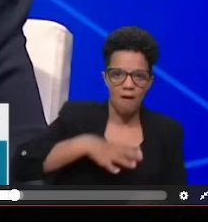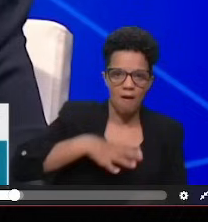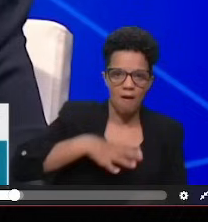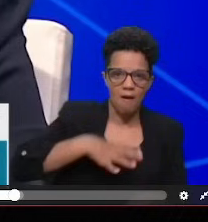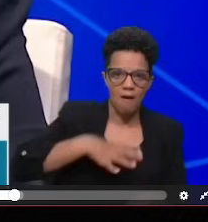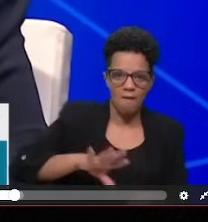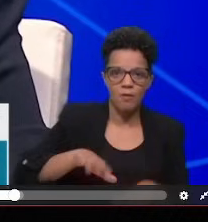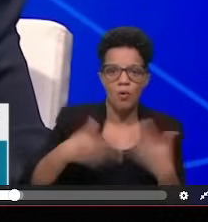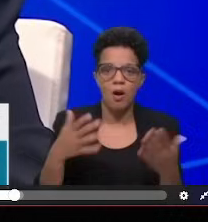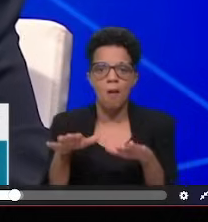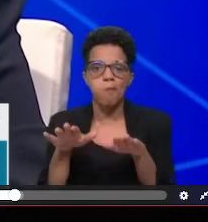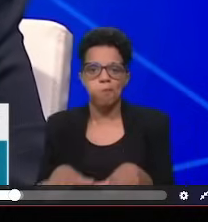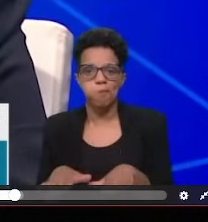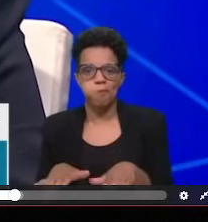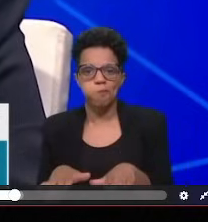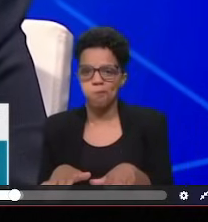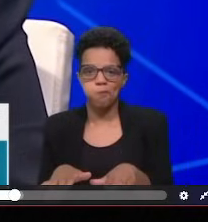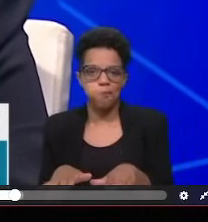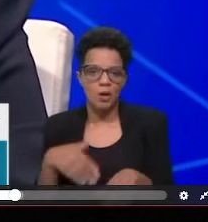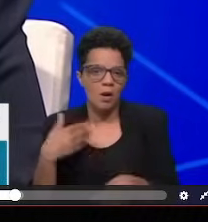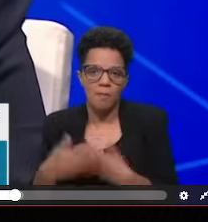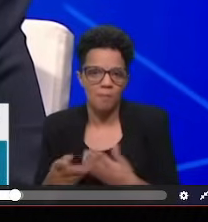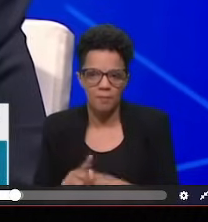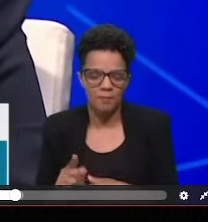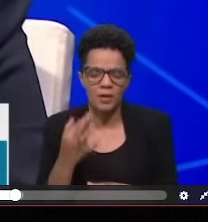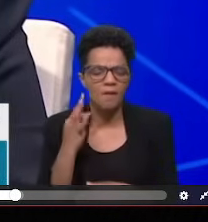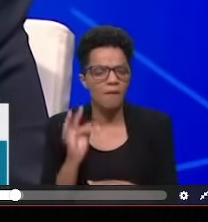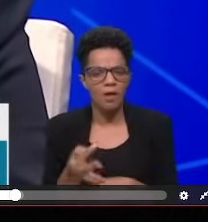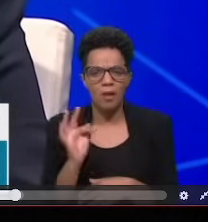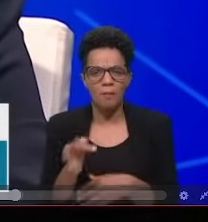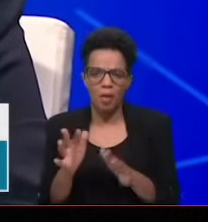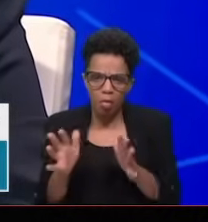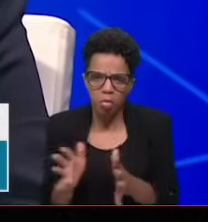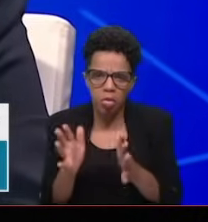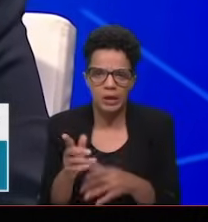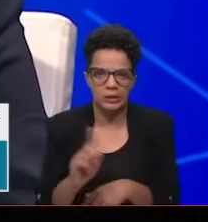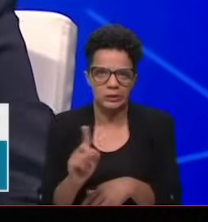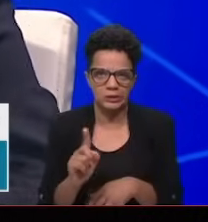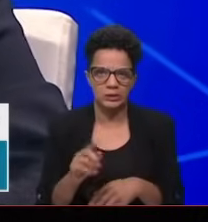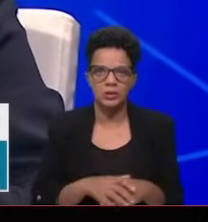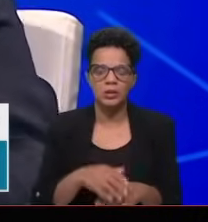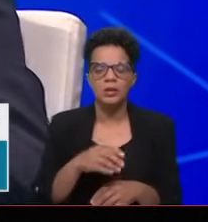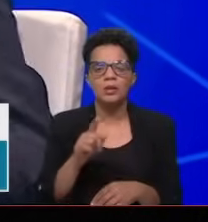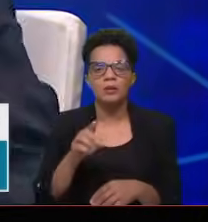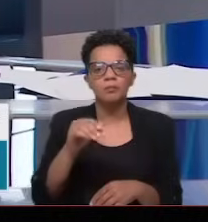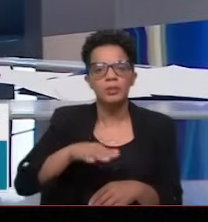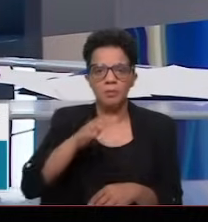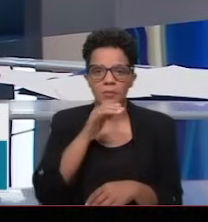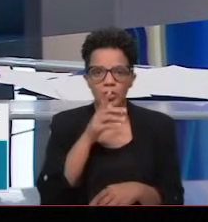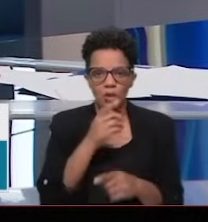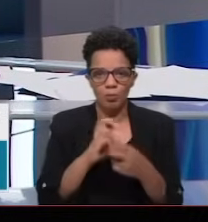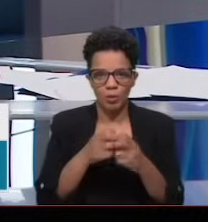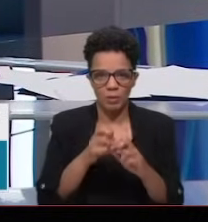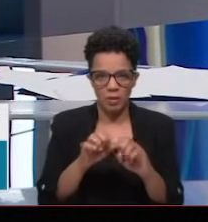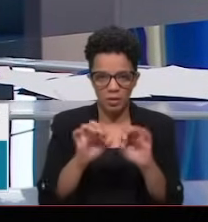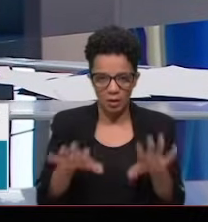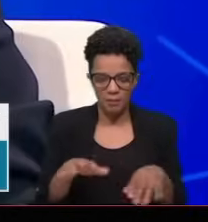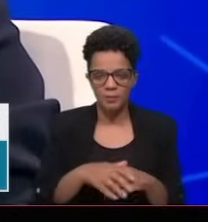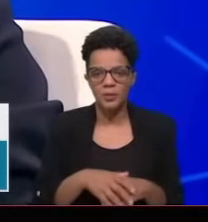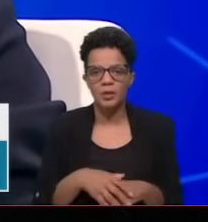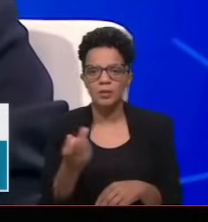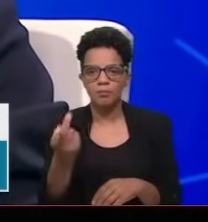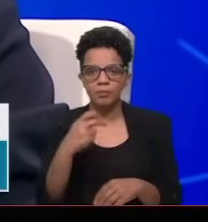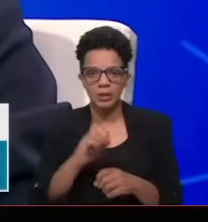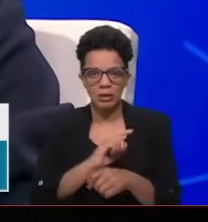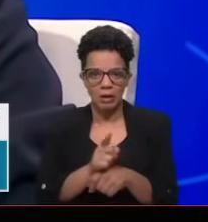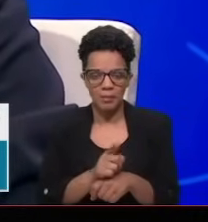negociar e não f não vale a pena empurrar e a macedónia tem o mesmo problema diga peço uma resposta muito rápida o senhor